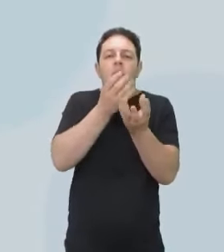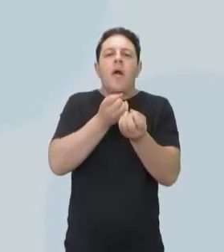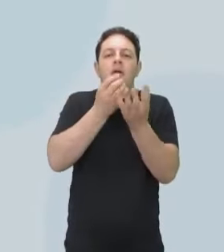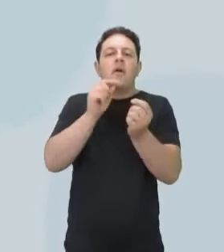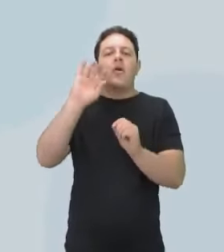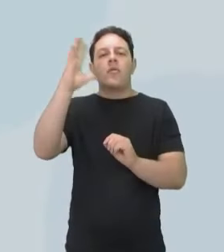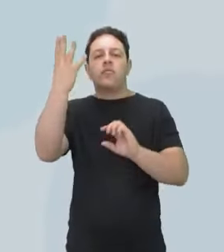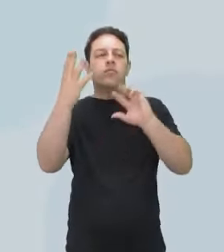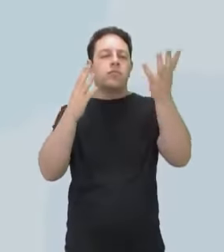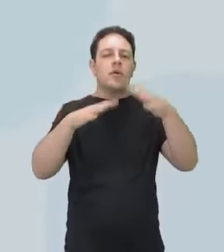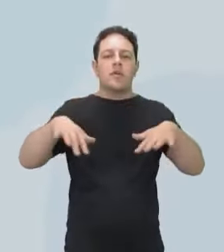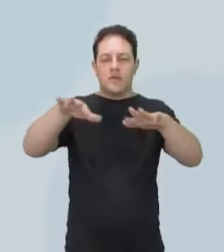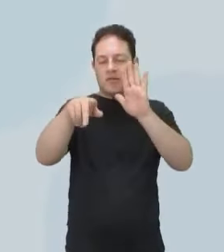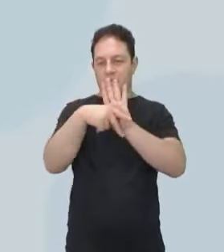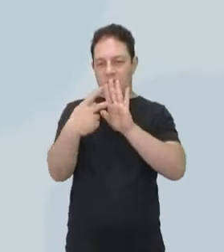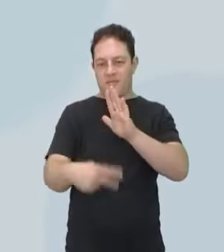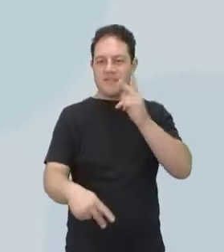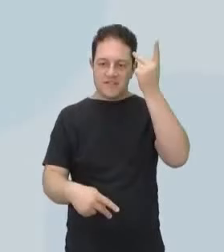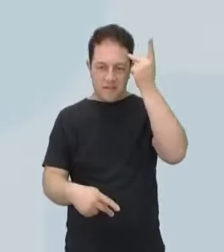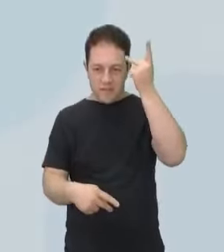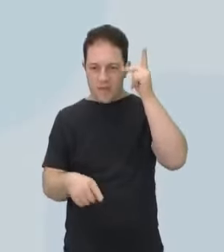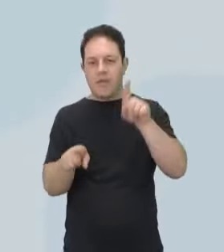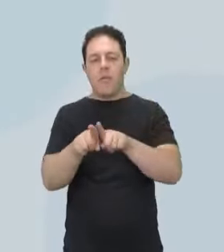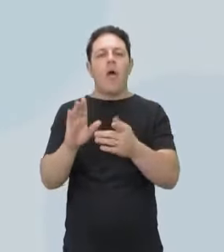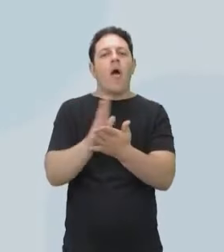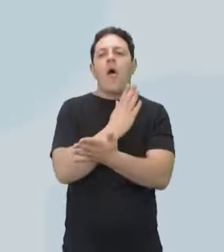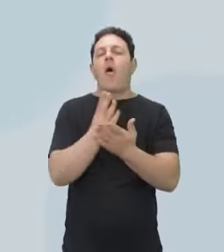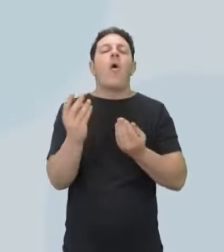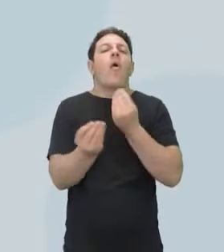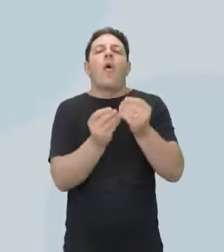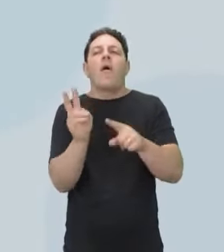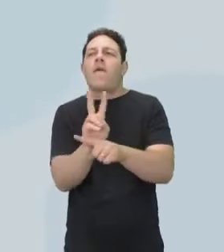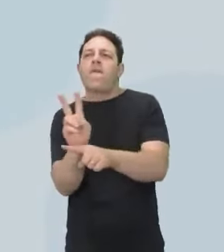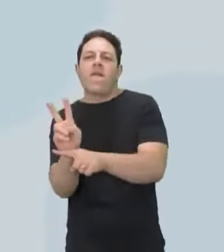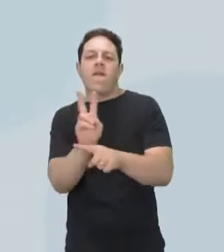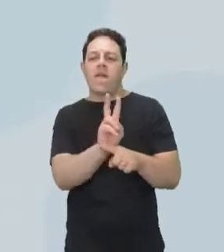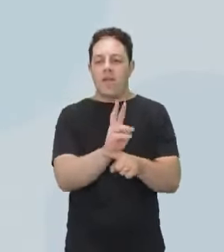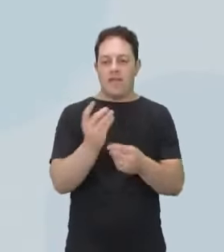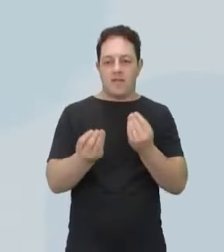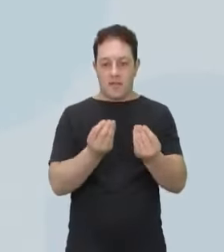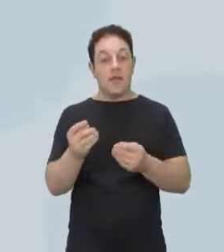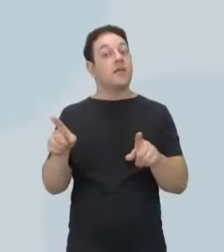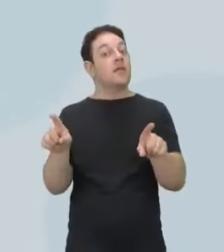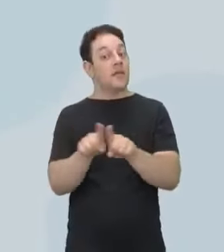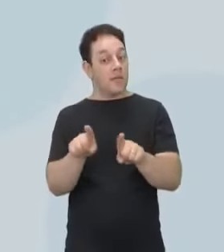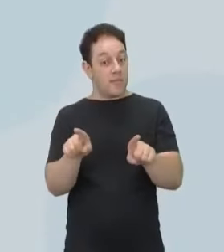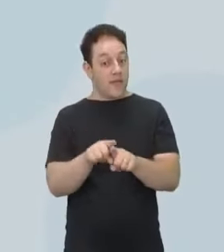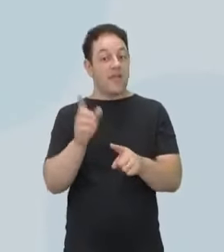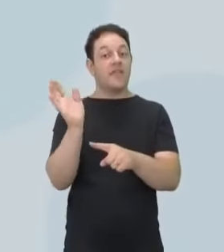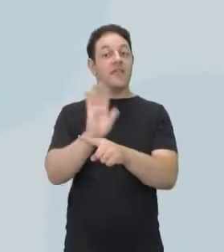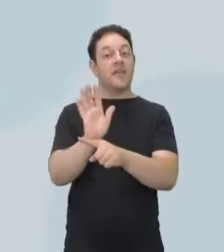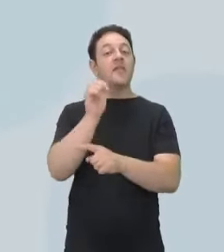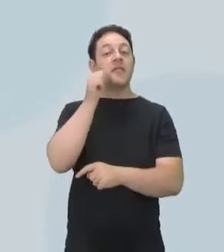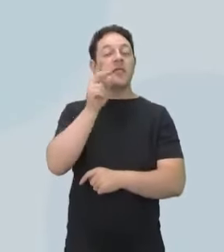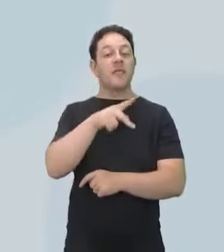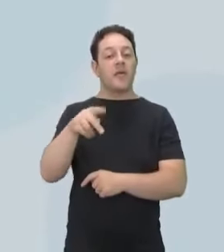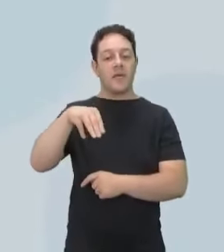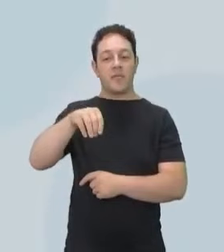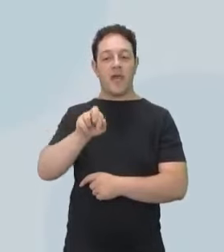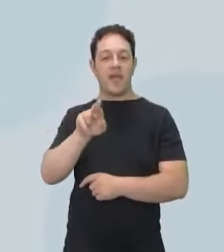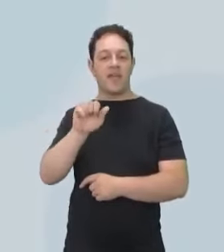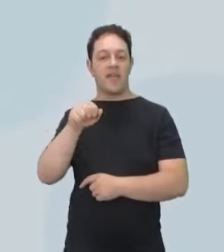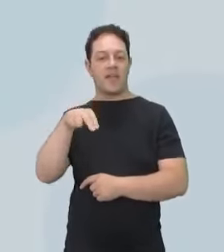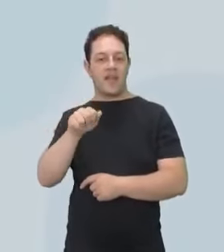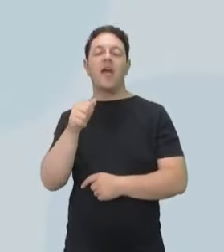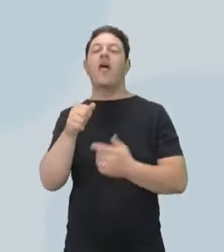eventos climáticos do estado de São Paulo e algumas ações de como prevenir. E também o vídeo da professora Mariana, que o